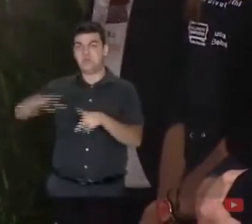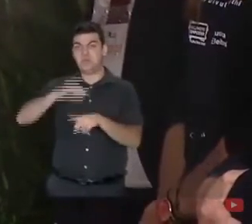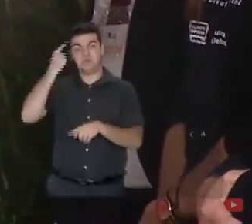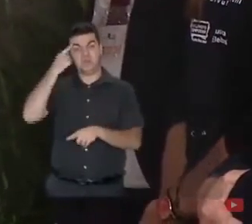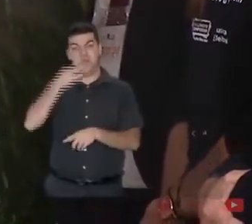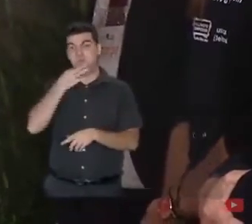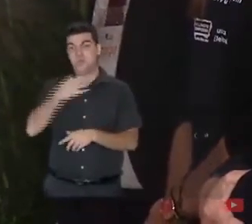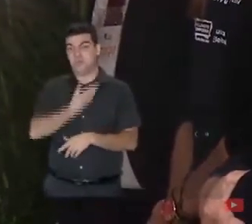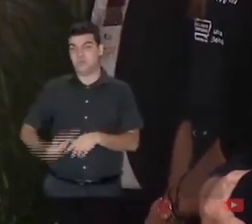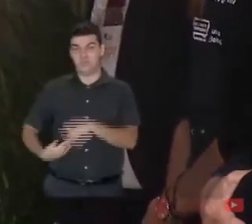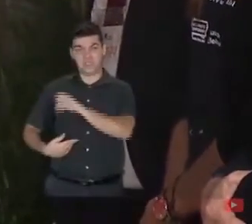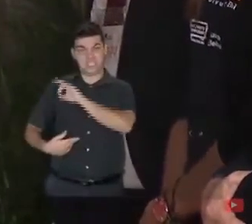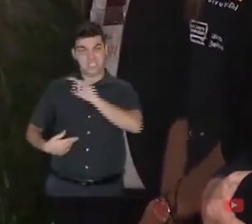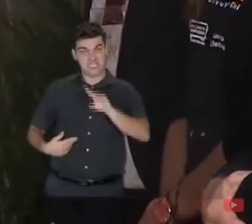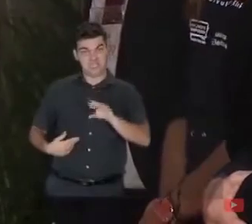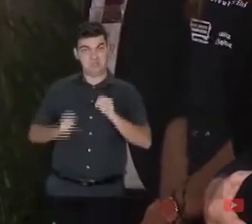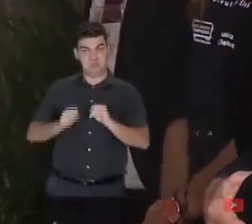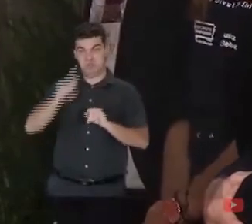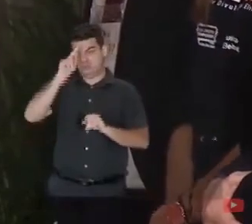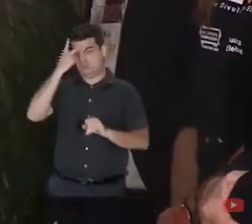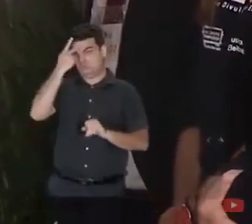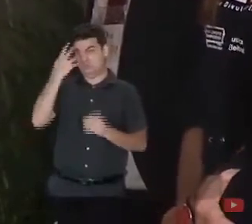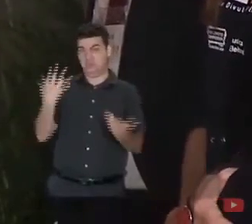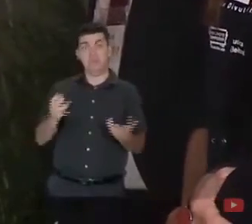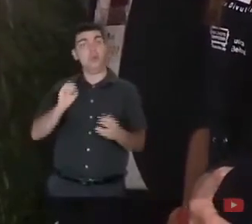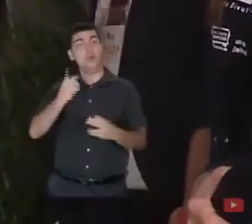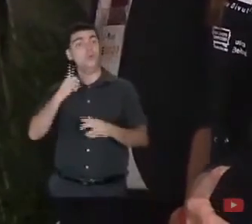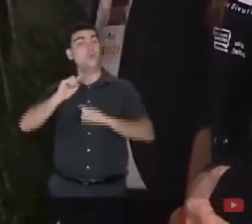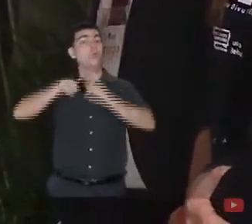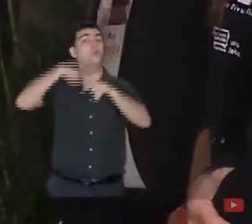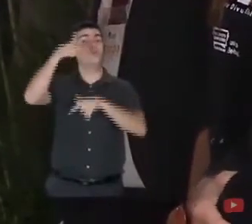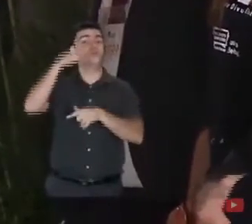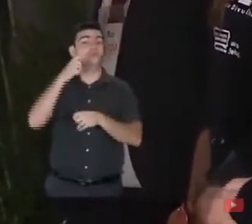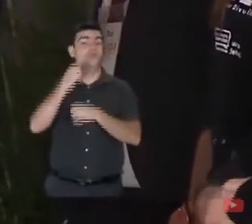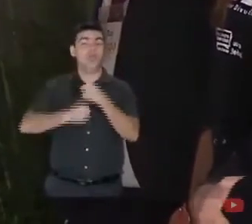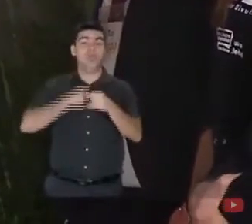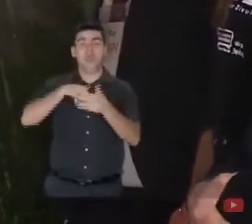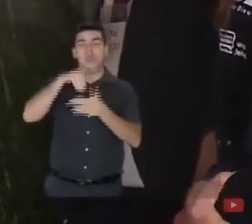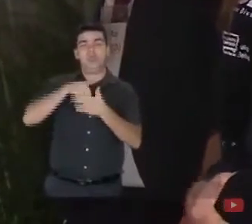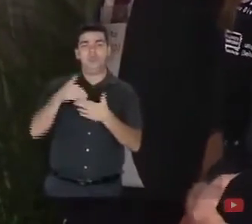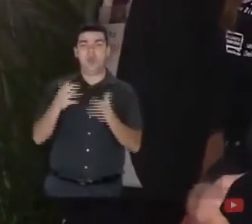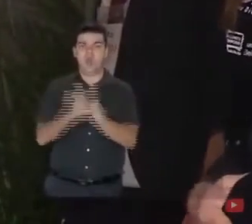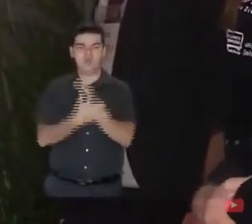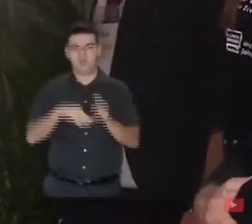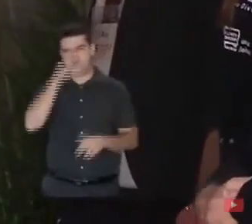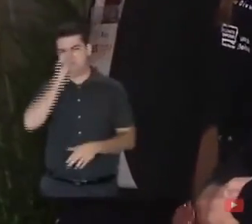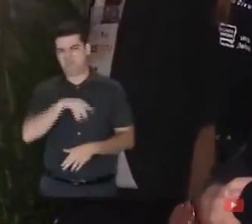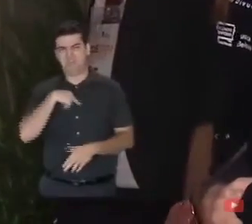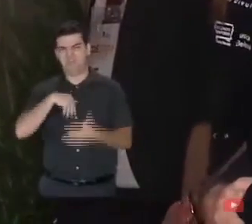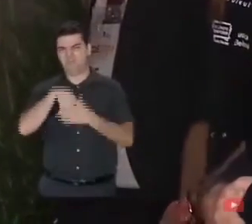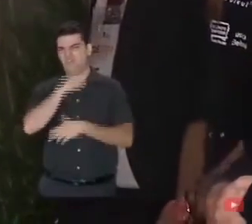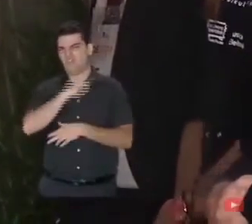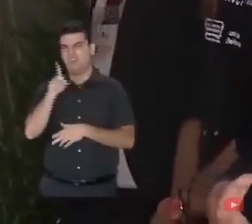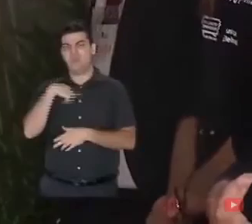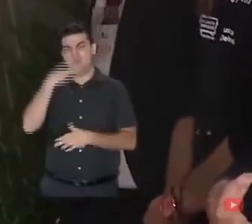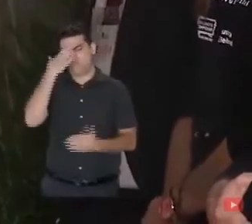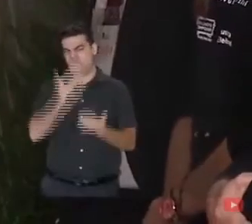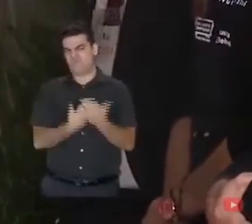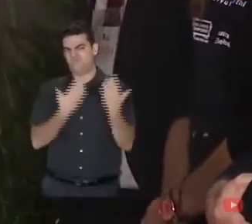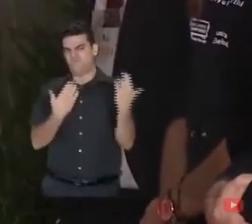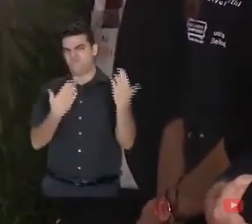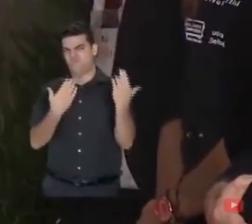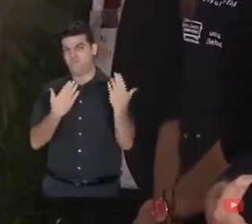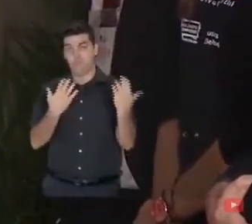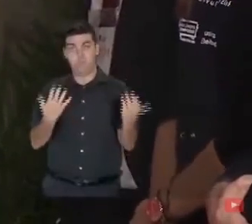opinião pública em geral. Se isso não pode fazer no futuro, numa próxima eleição, com que a gente tenha uma abstenção alta, as pessoas